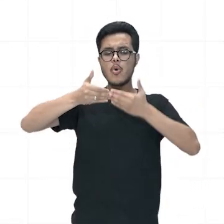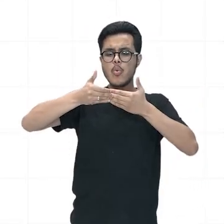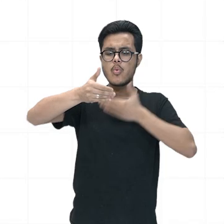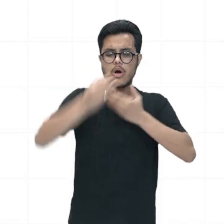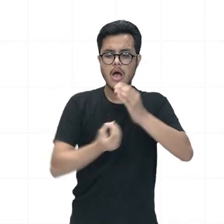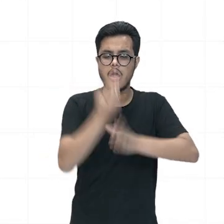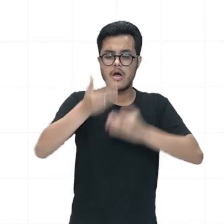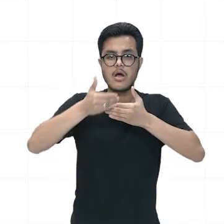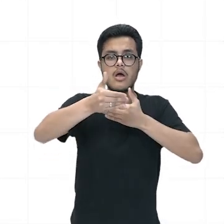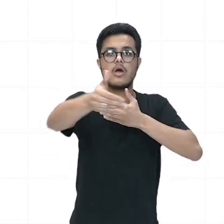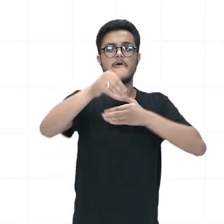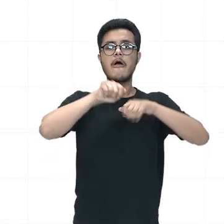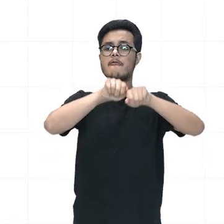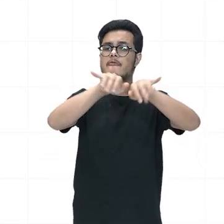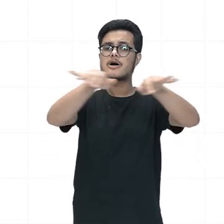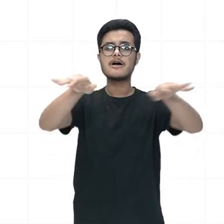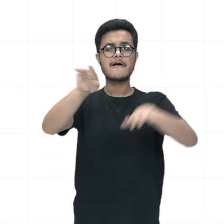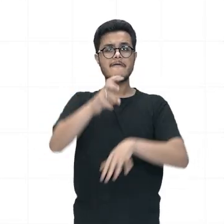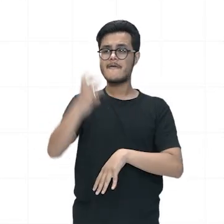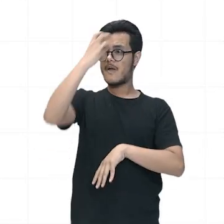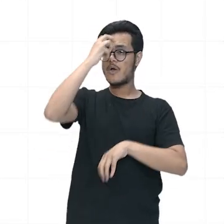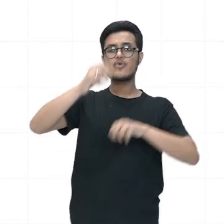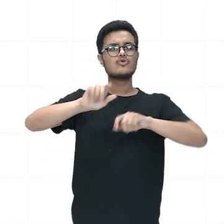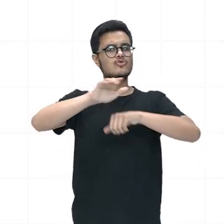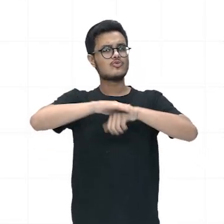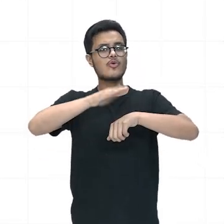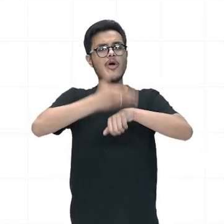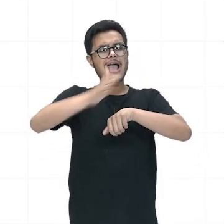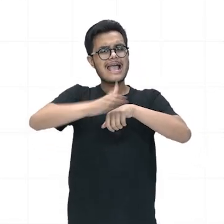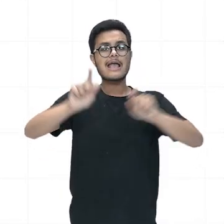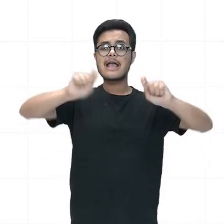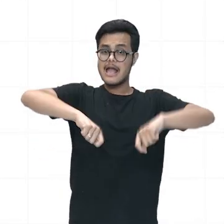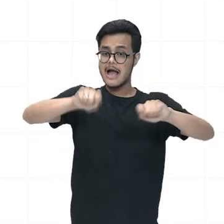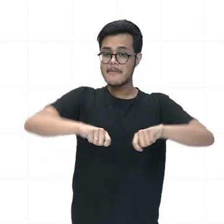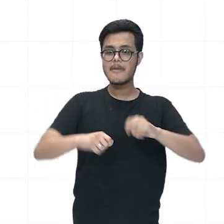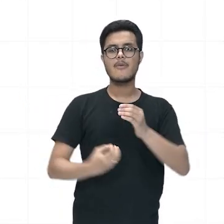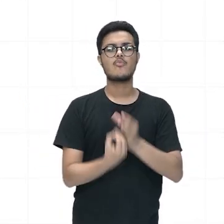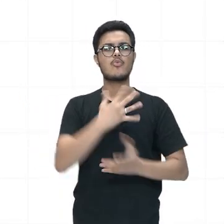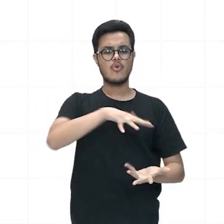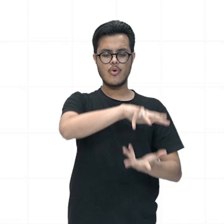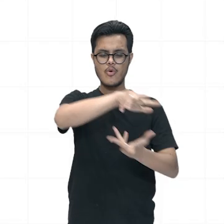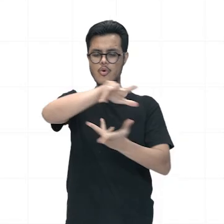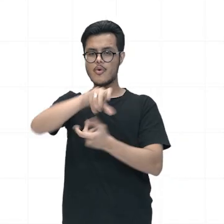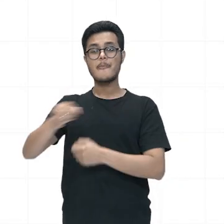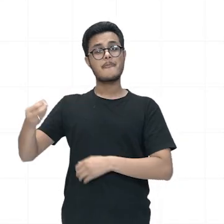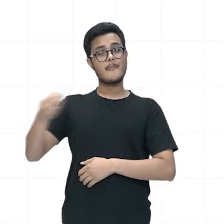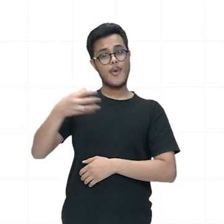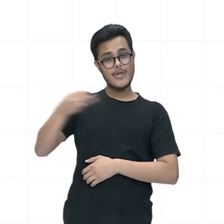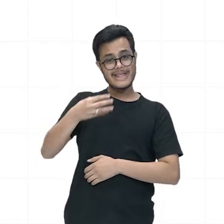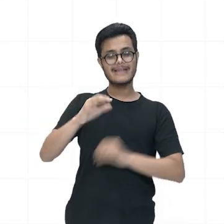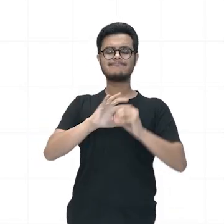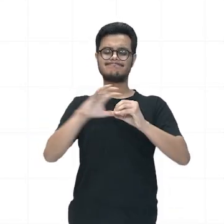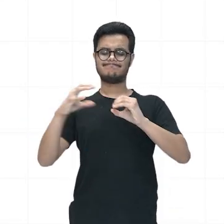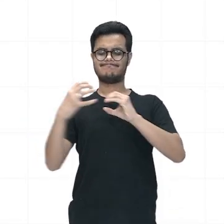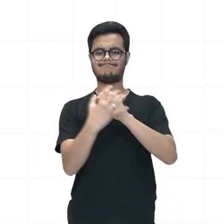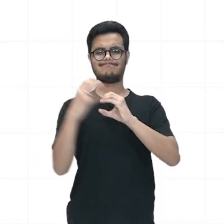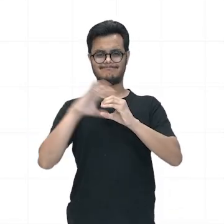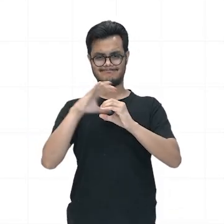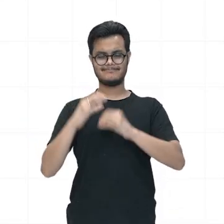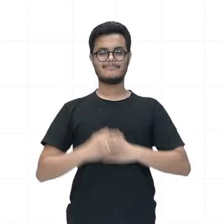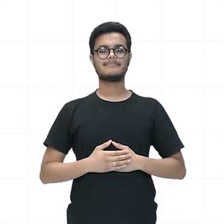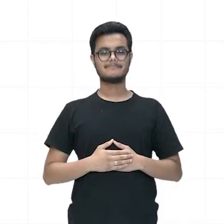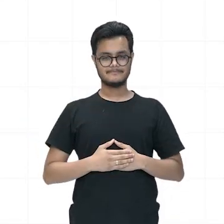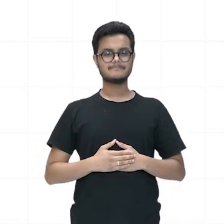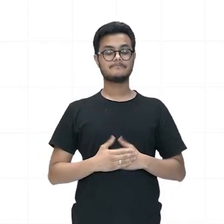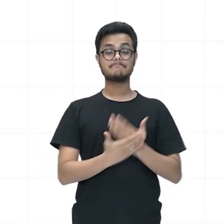partida para as demais práticas culturais que iriam surgir no mundo ocidental. Sem essa